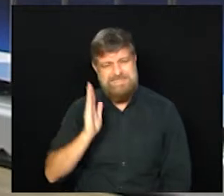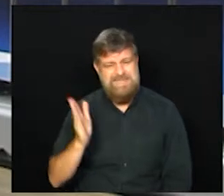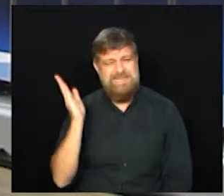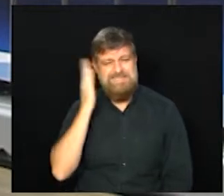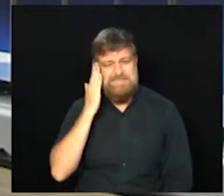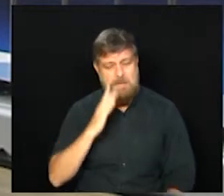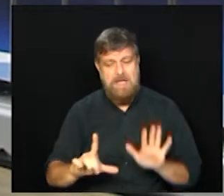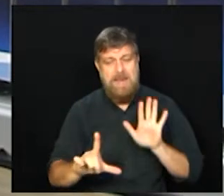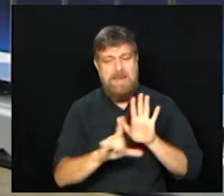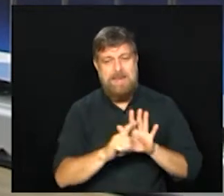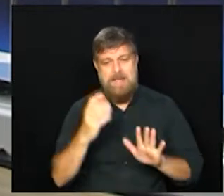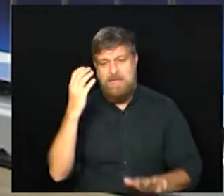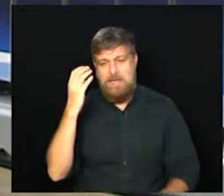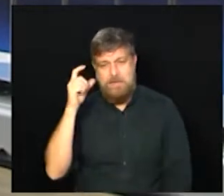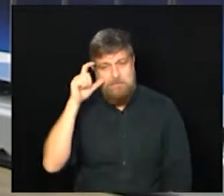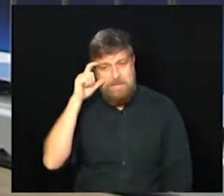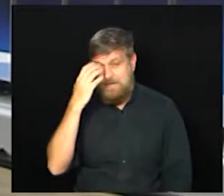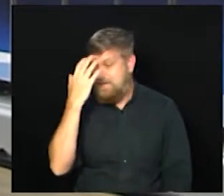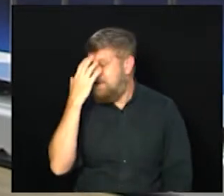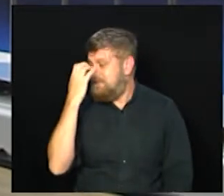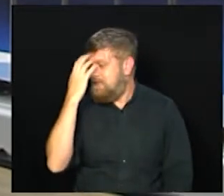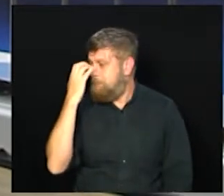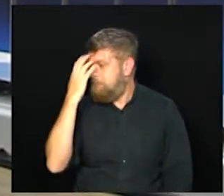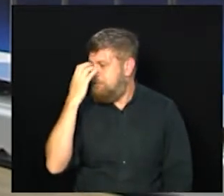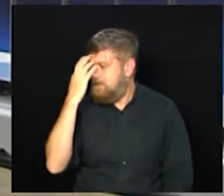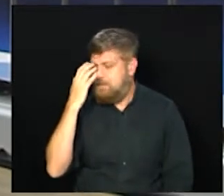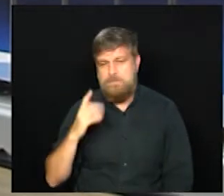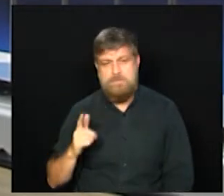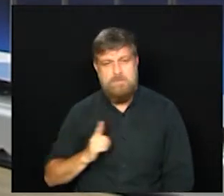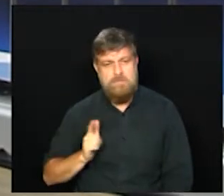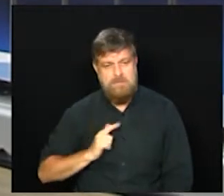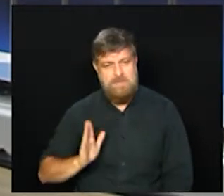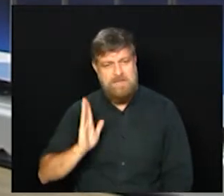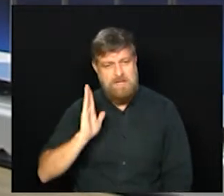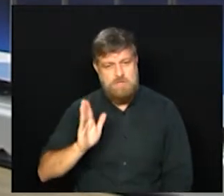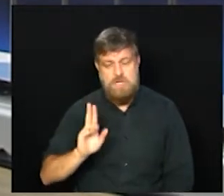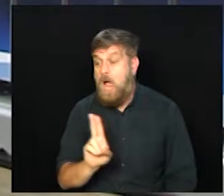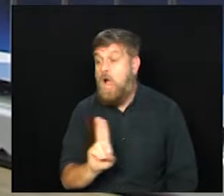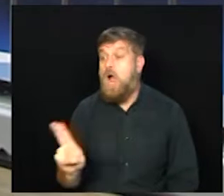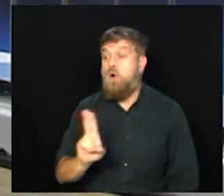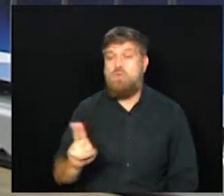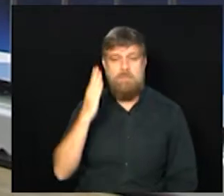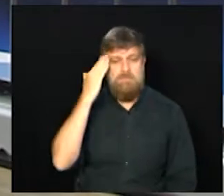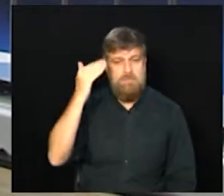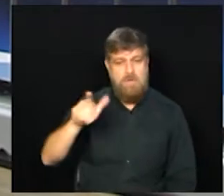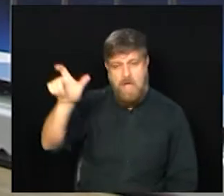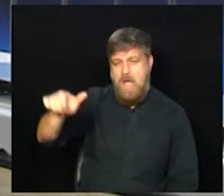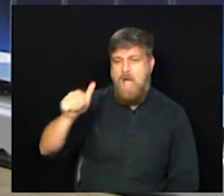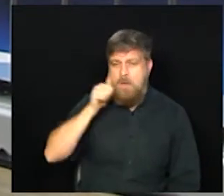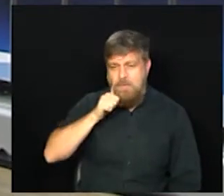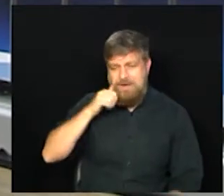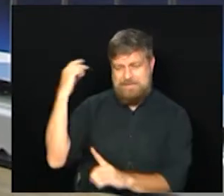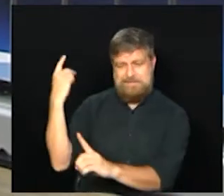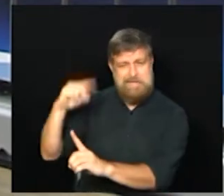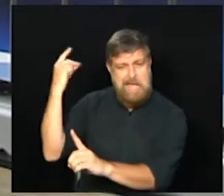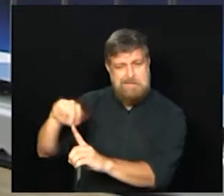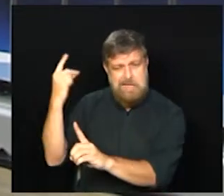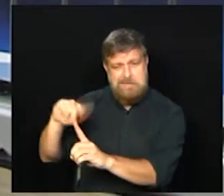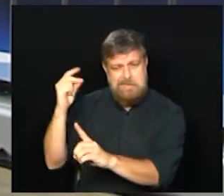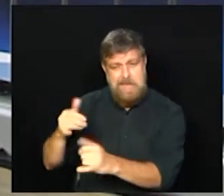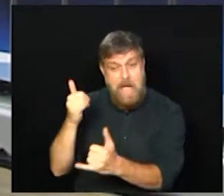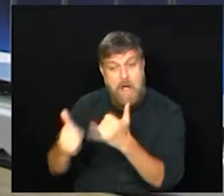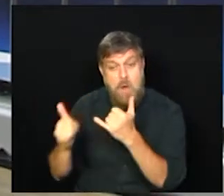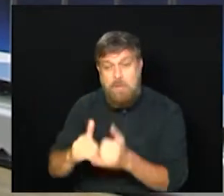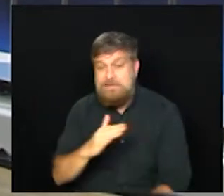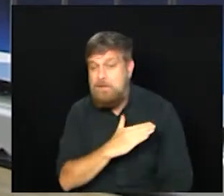falar, porque Lei Maria da Penha reconhece já pelo nome uma mulher que foi agredida, quase